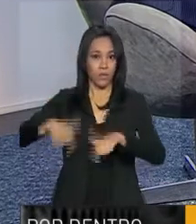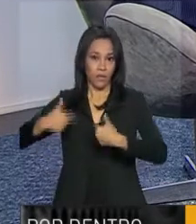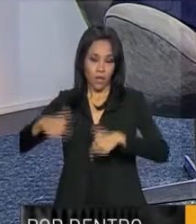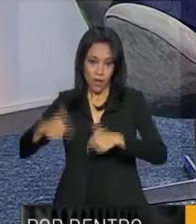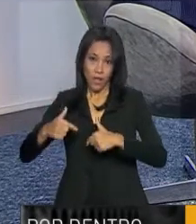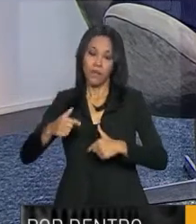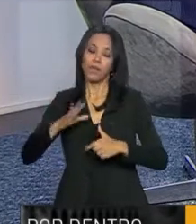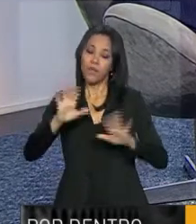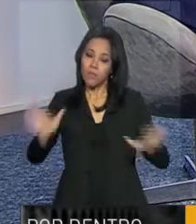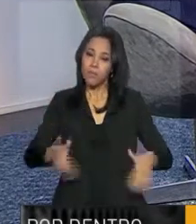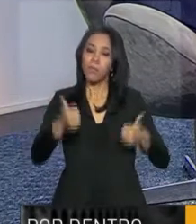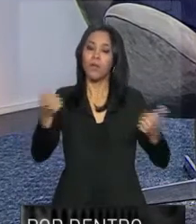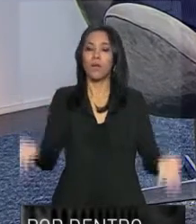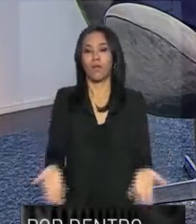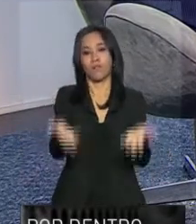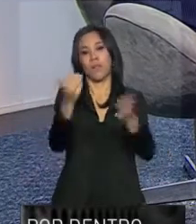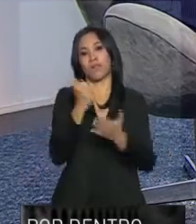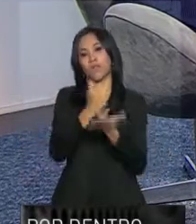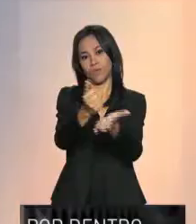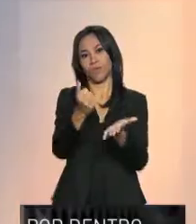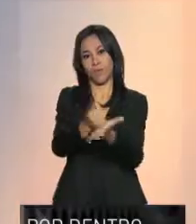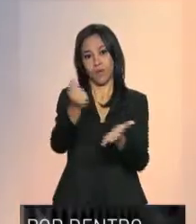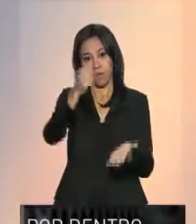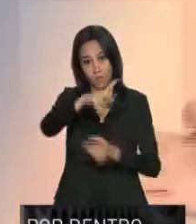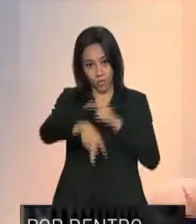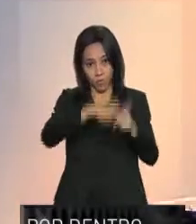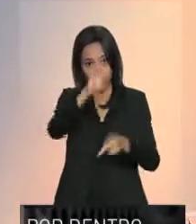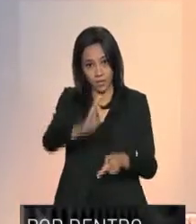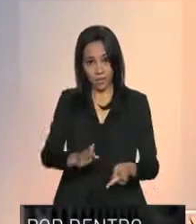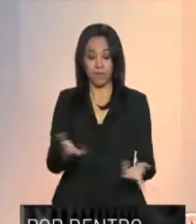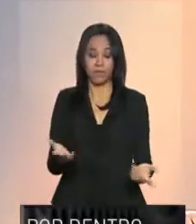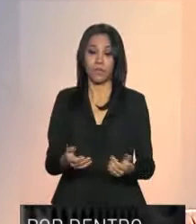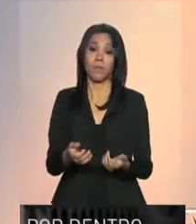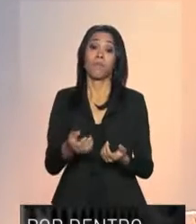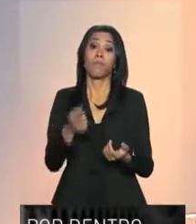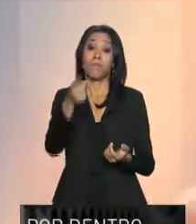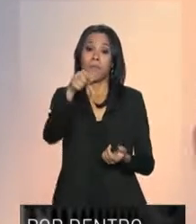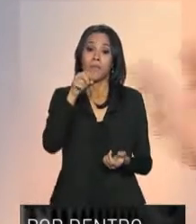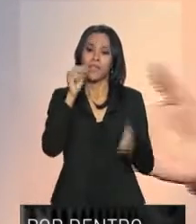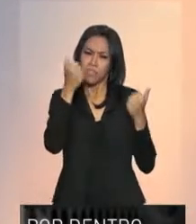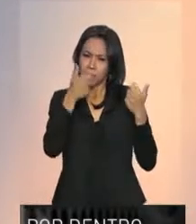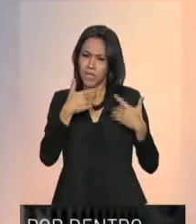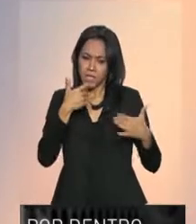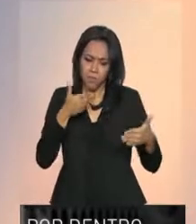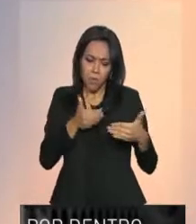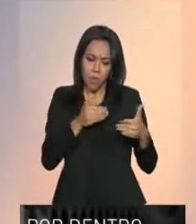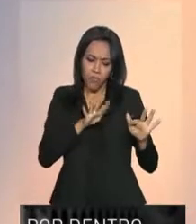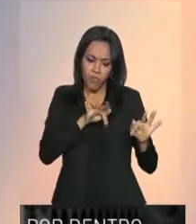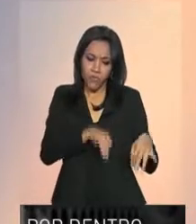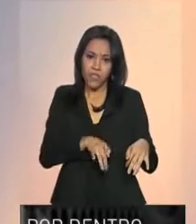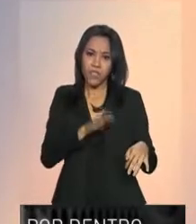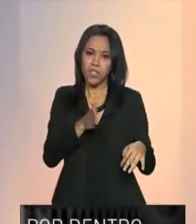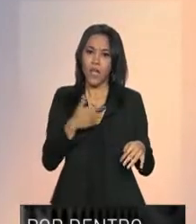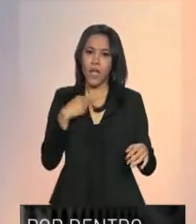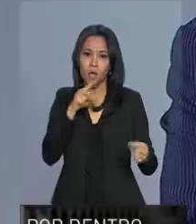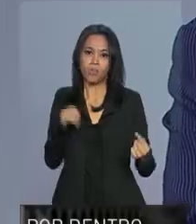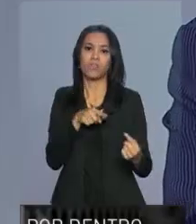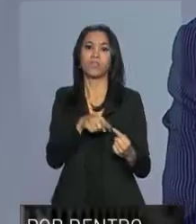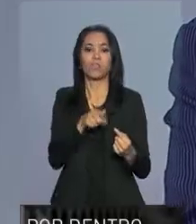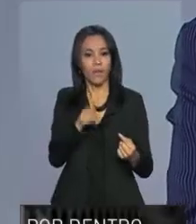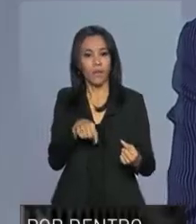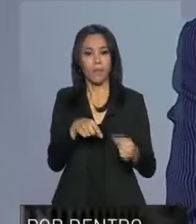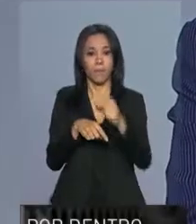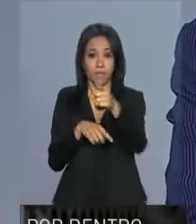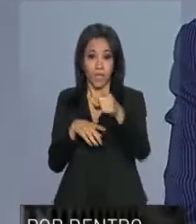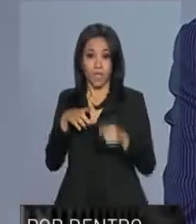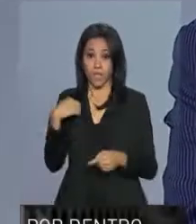colocar a comida na mesa ea prioridade agora para 2018 para esse restinho de mandato é completar essa meta olha a prioridade é que